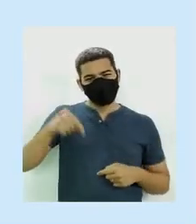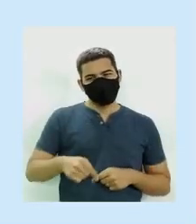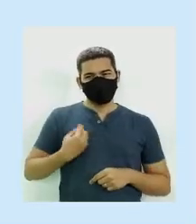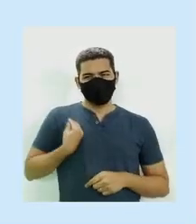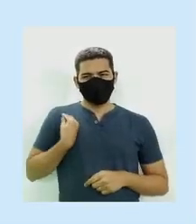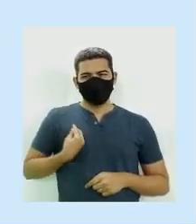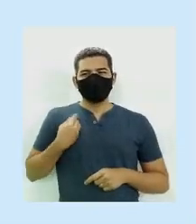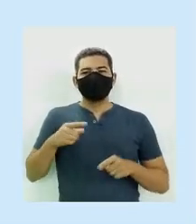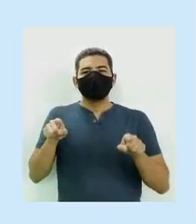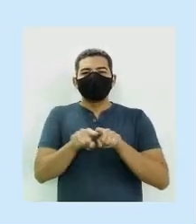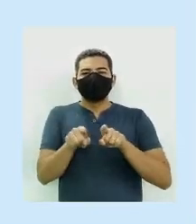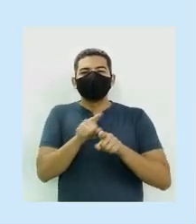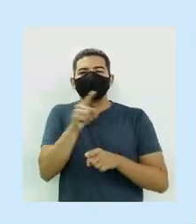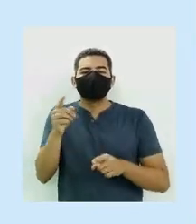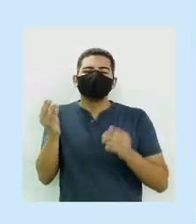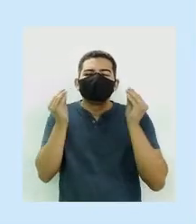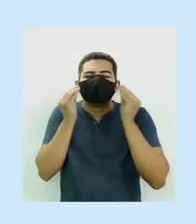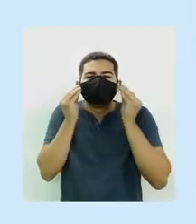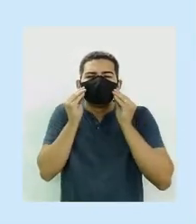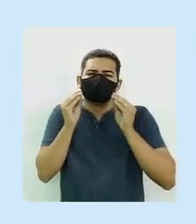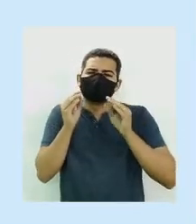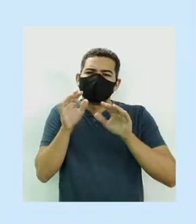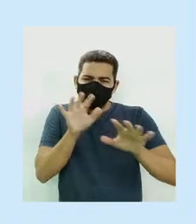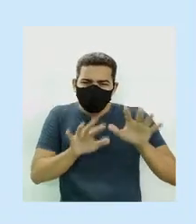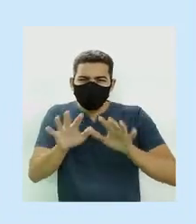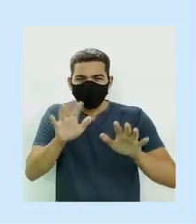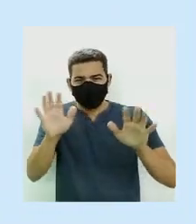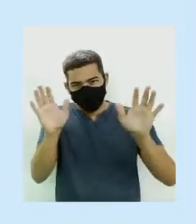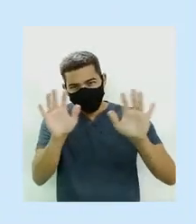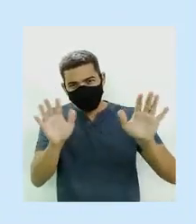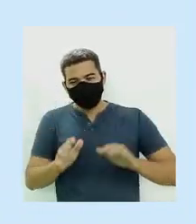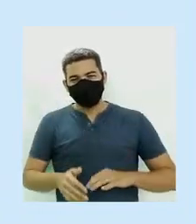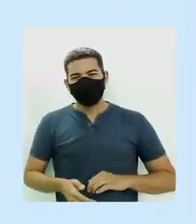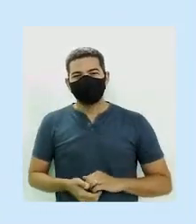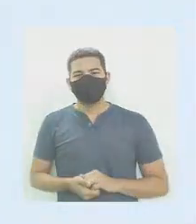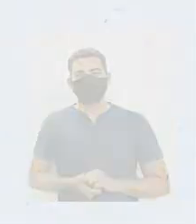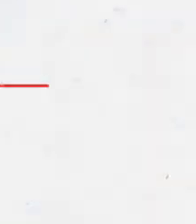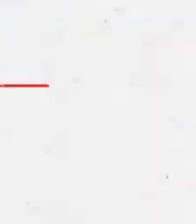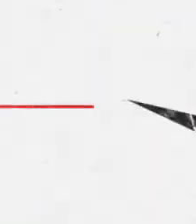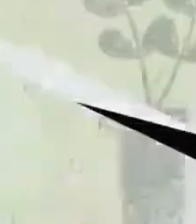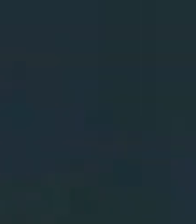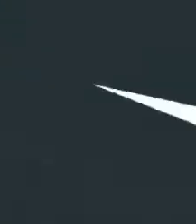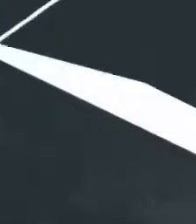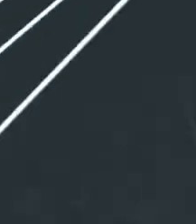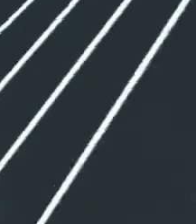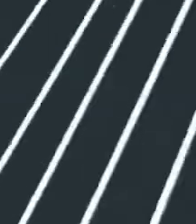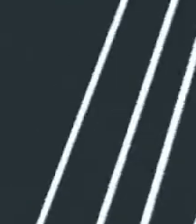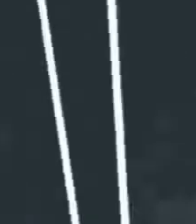mandar um cheiro para todo mundo e se cuidem, tá? Tchau!